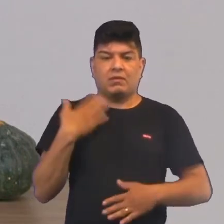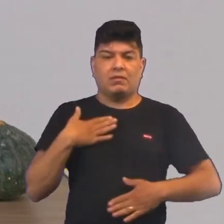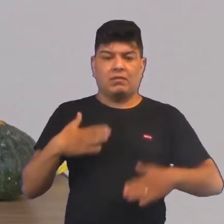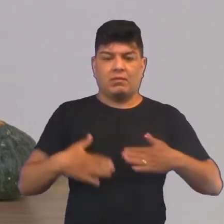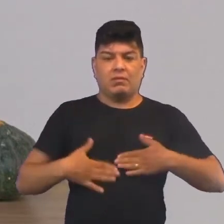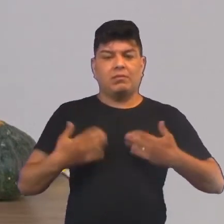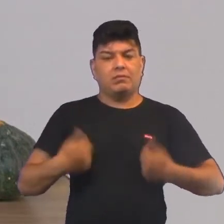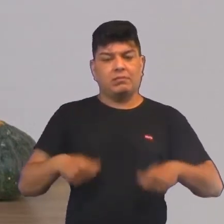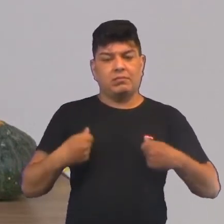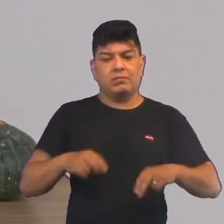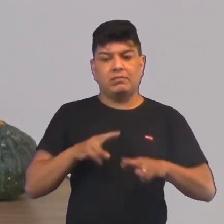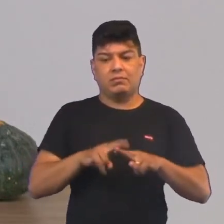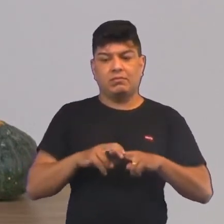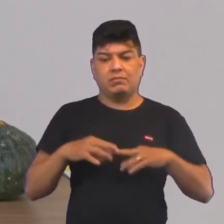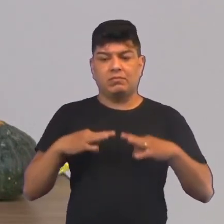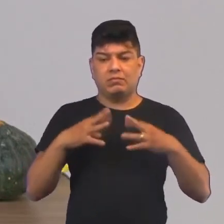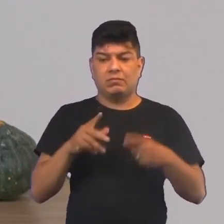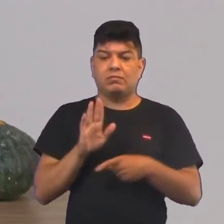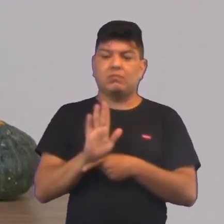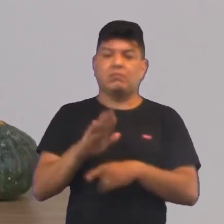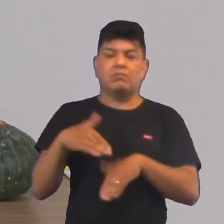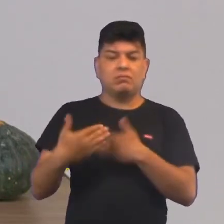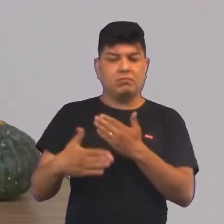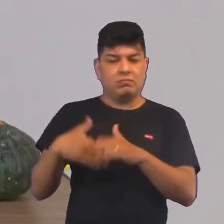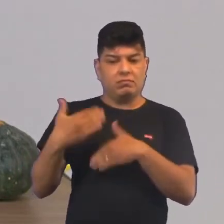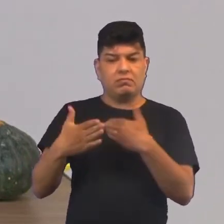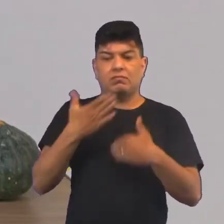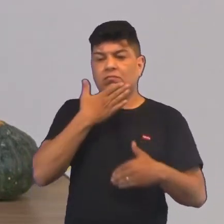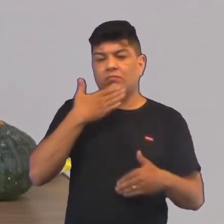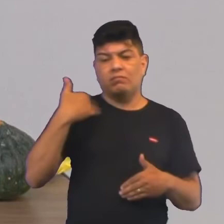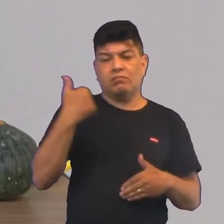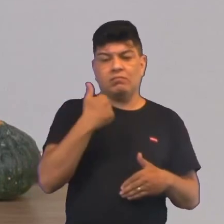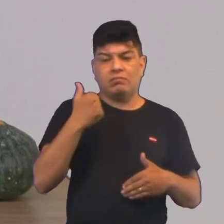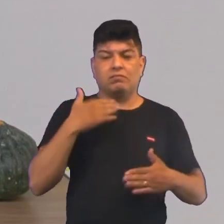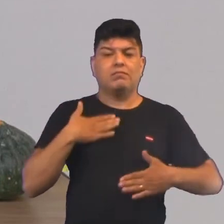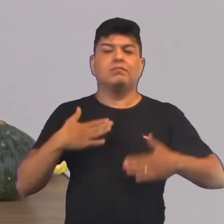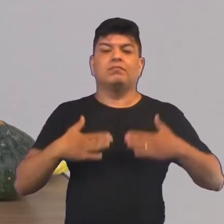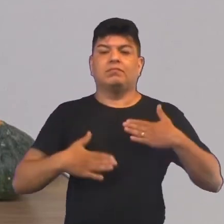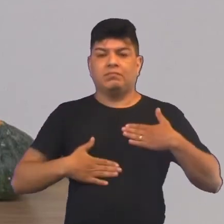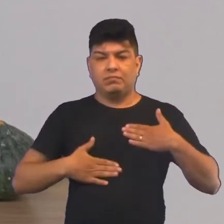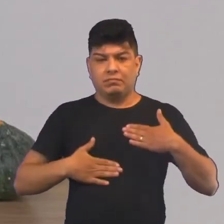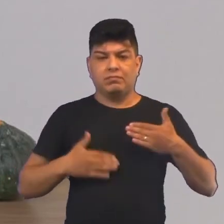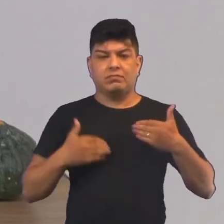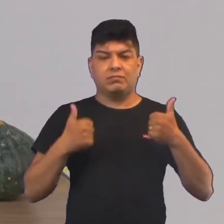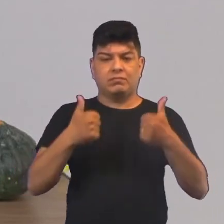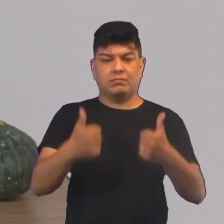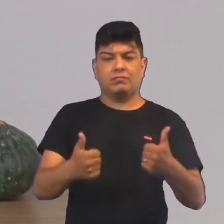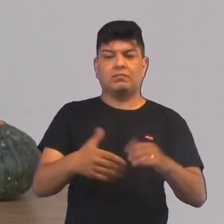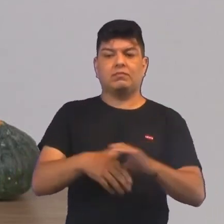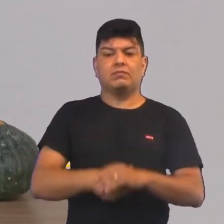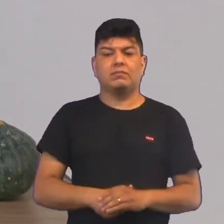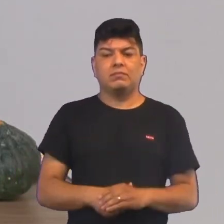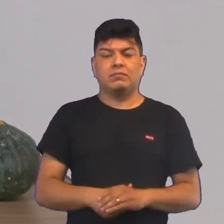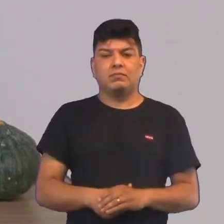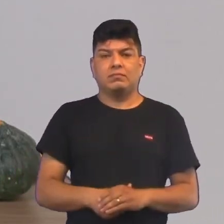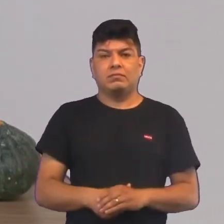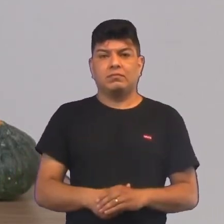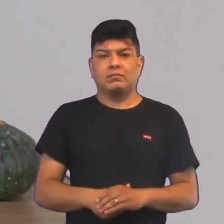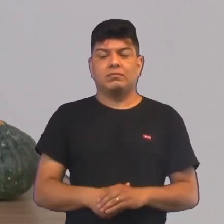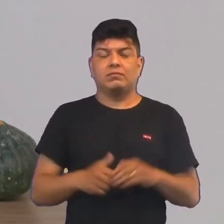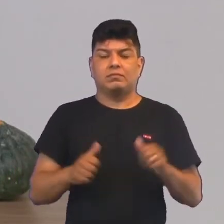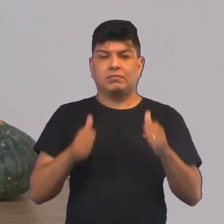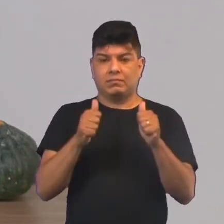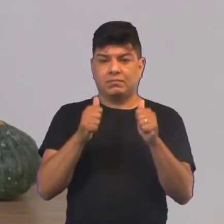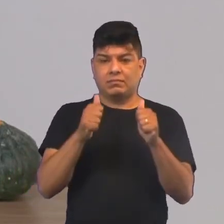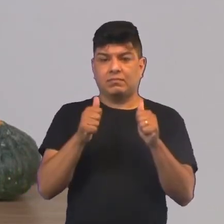corpo necessita. Então, tudo isso vai ajudar o desenvolvimento melhor do nosso organismo, certo?